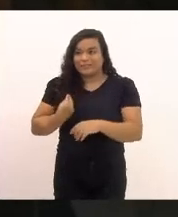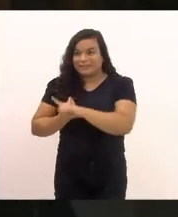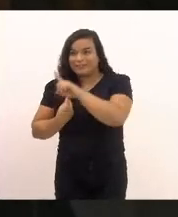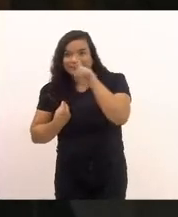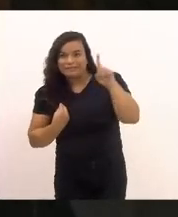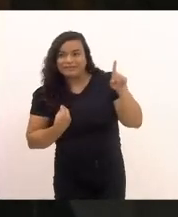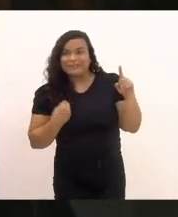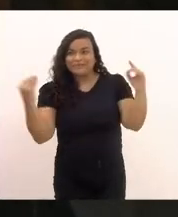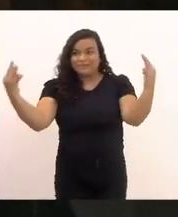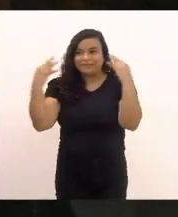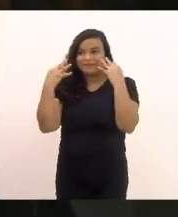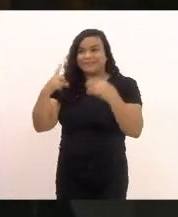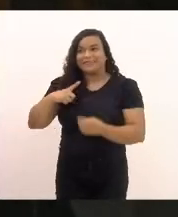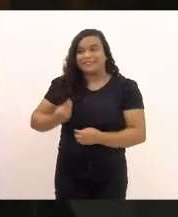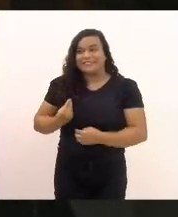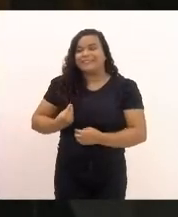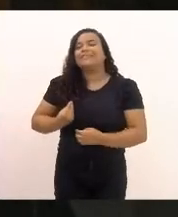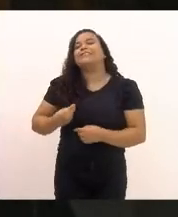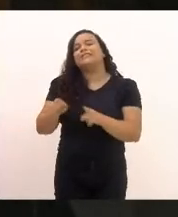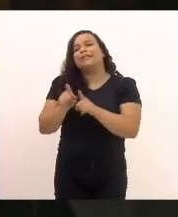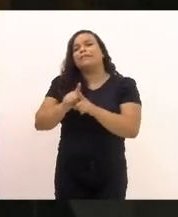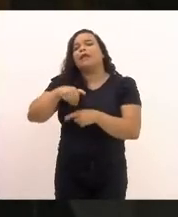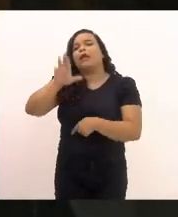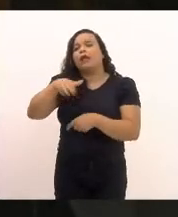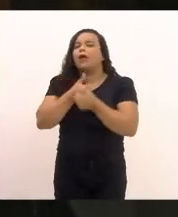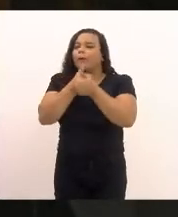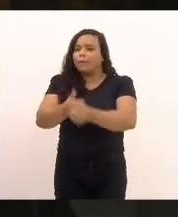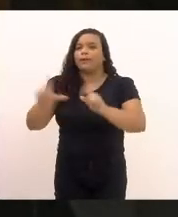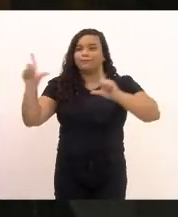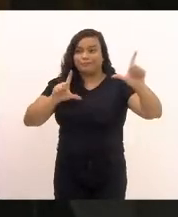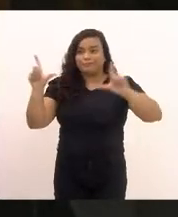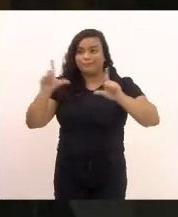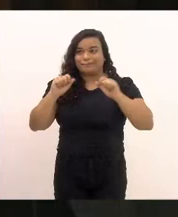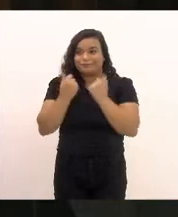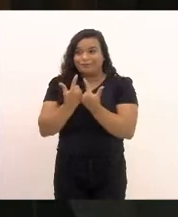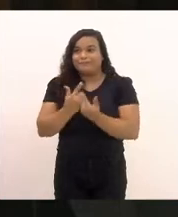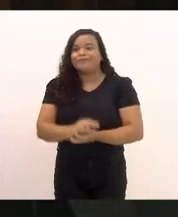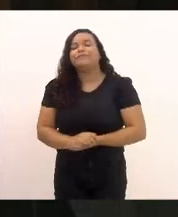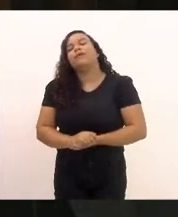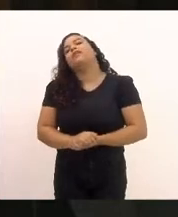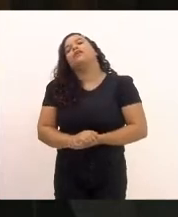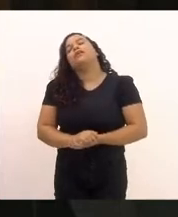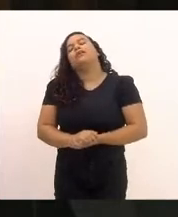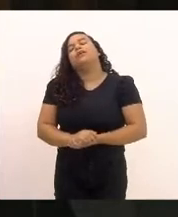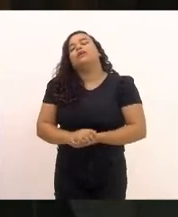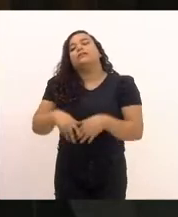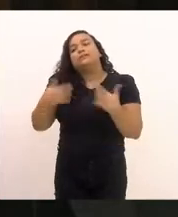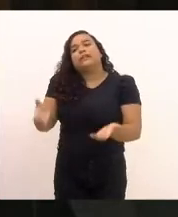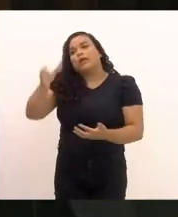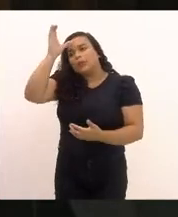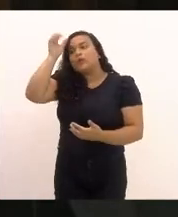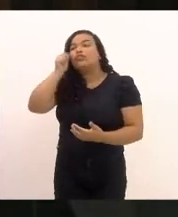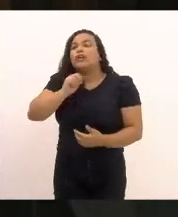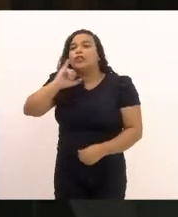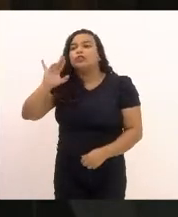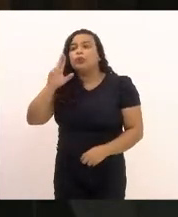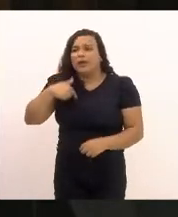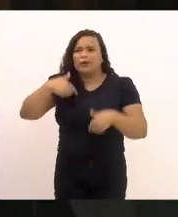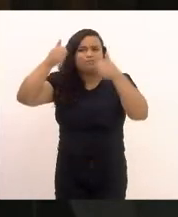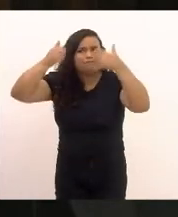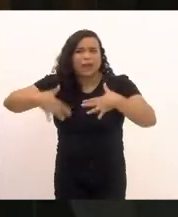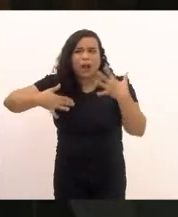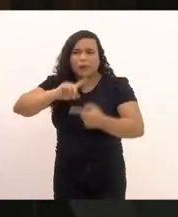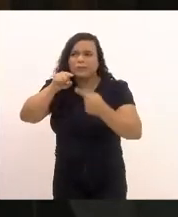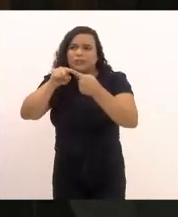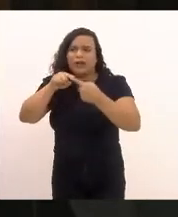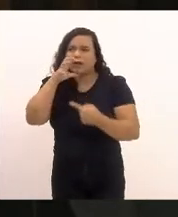na LERJ e que nos acompanham também através da TV LERJ. Tia Ju, eu vou ser bem objetivo e direto na discussão, porque eu já falei